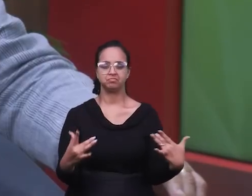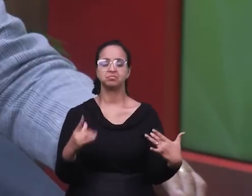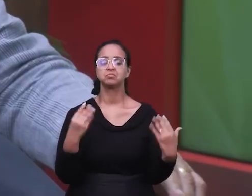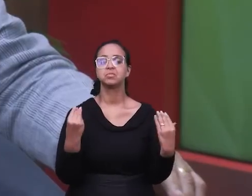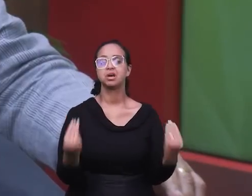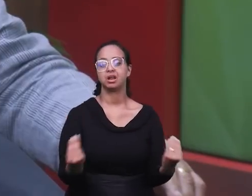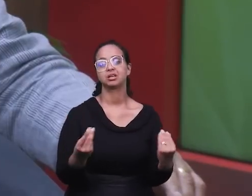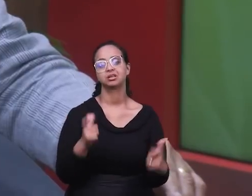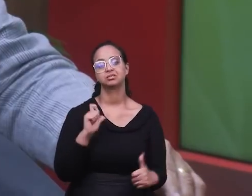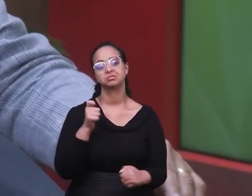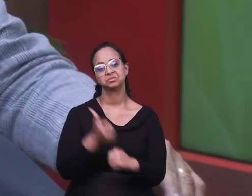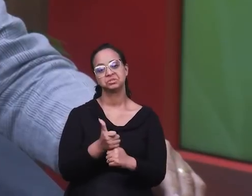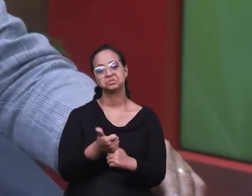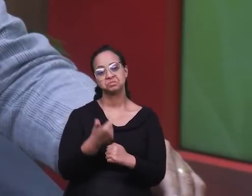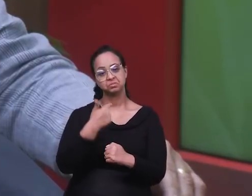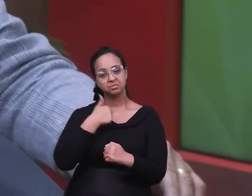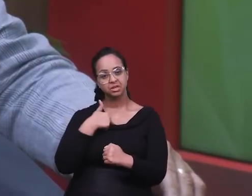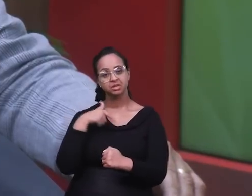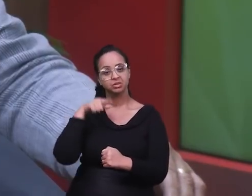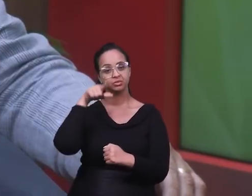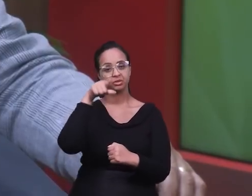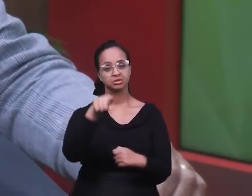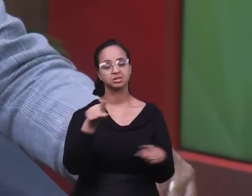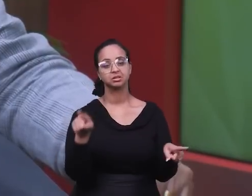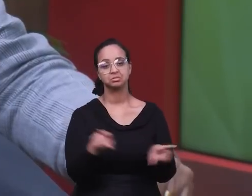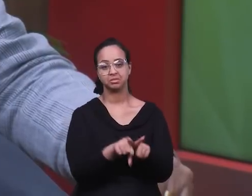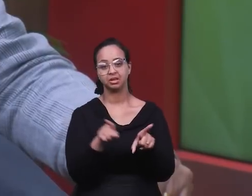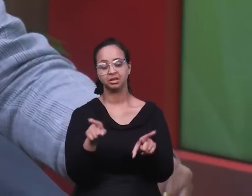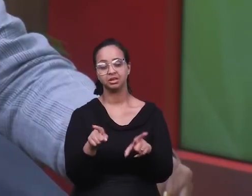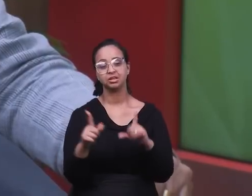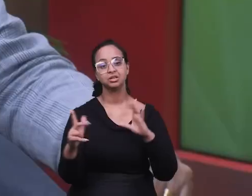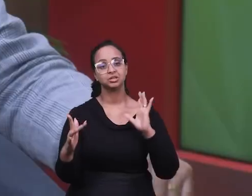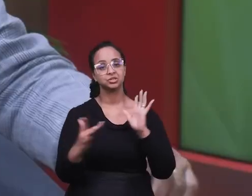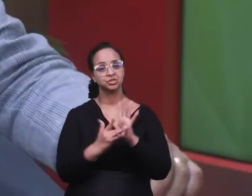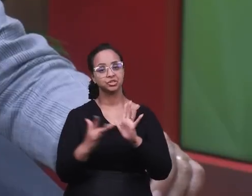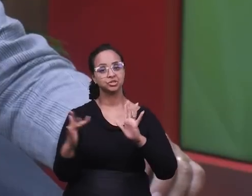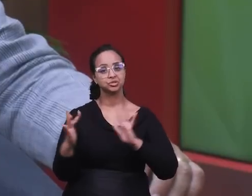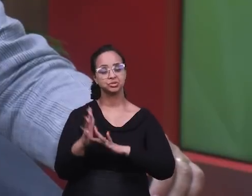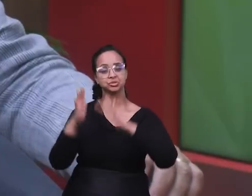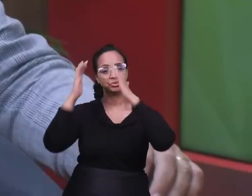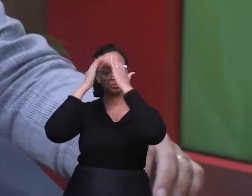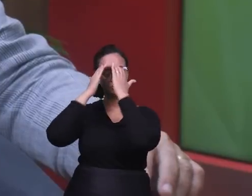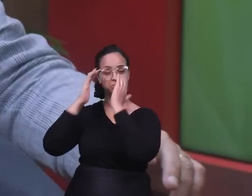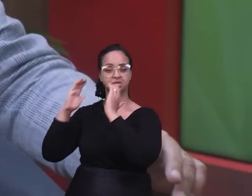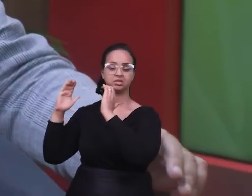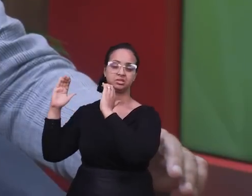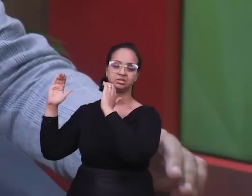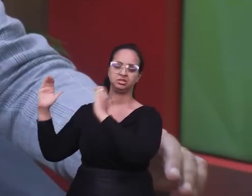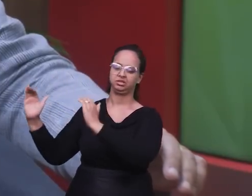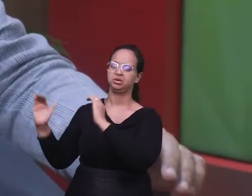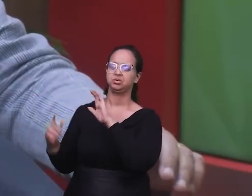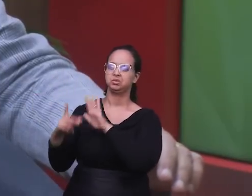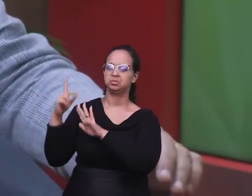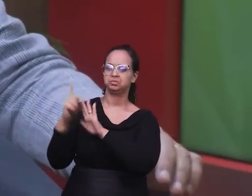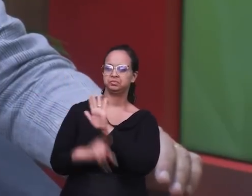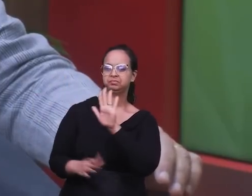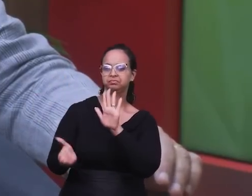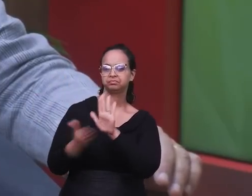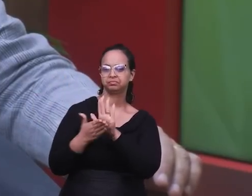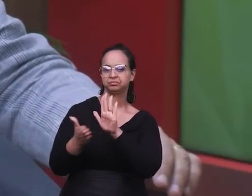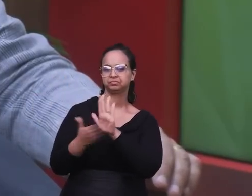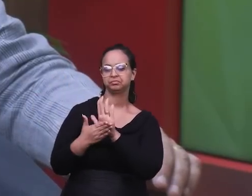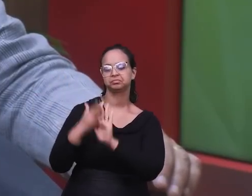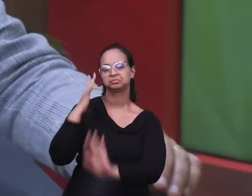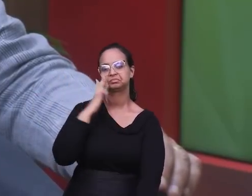entregar por mim e por ti. O Senhor Jesus obedeceu